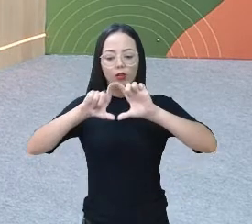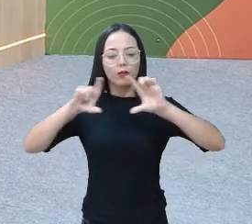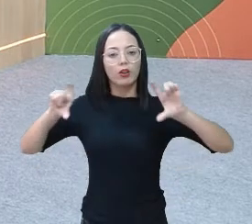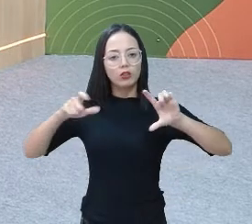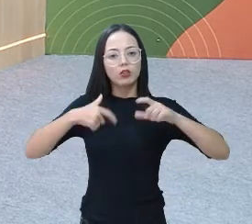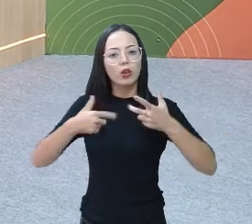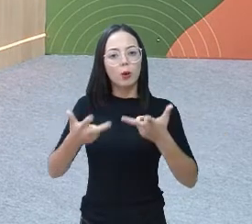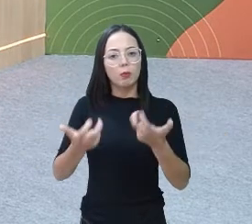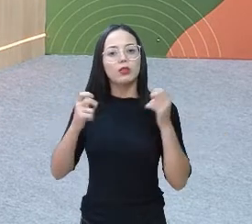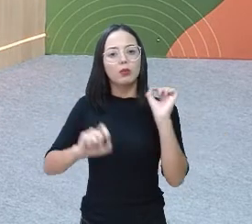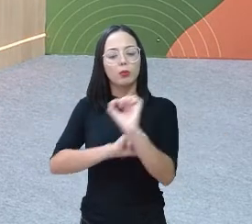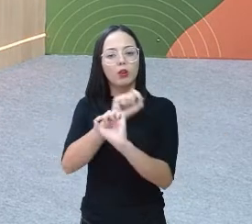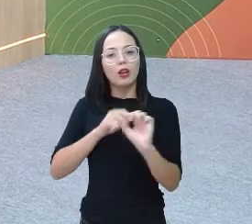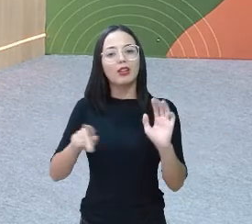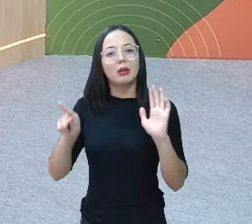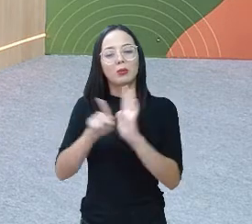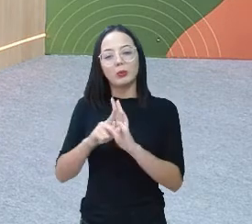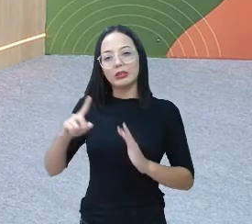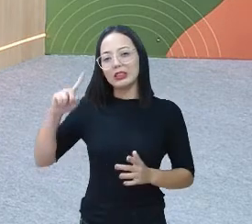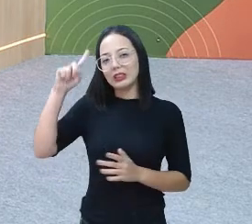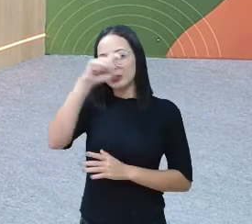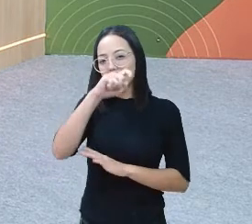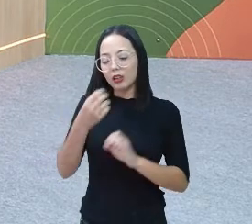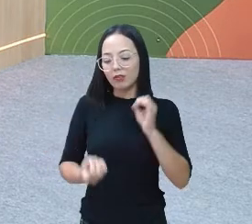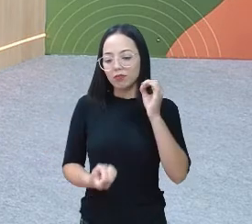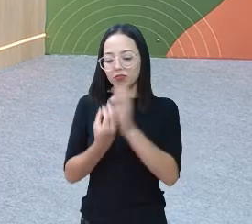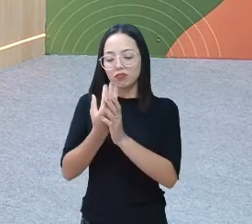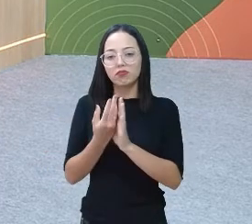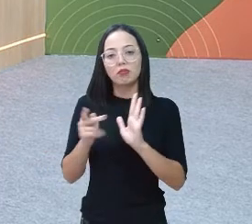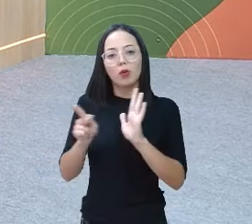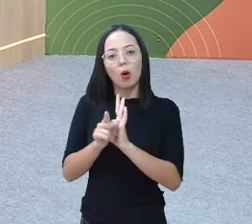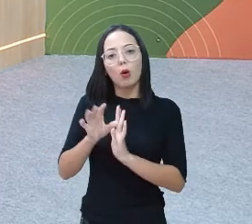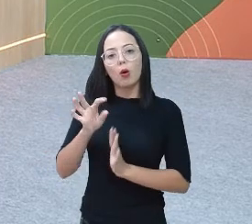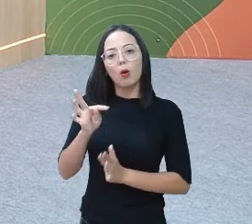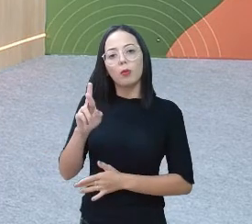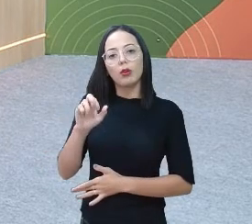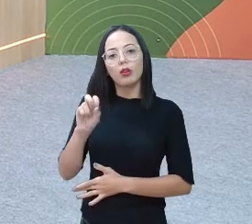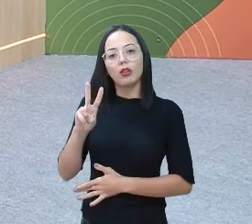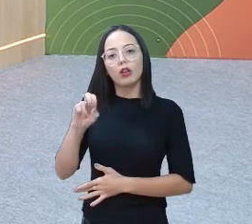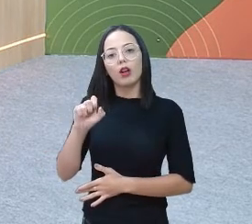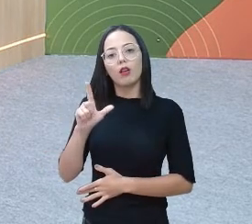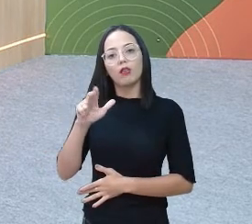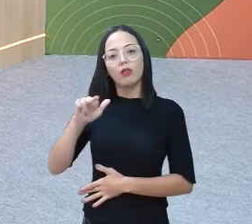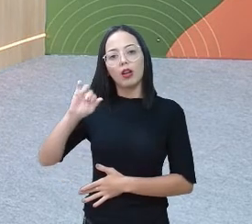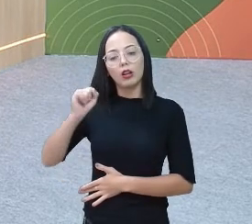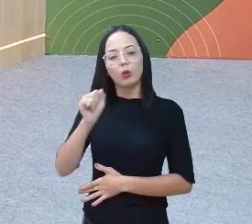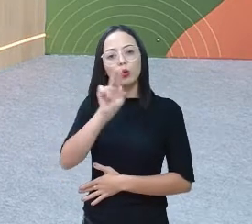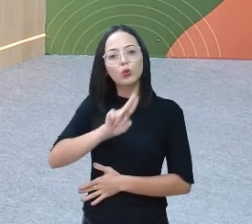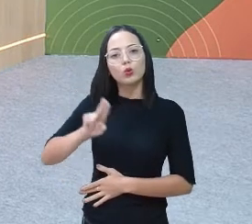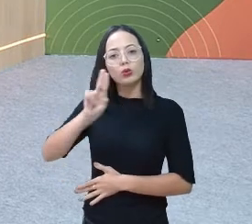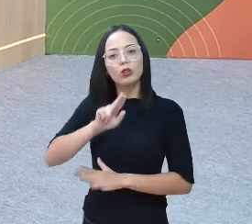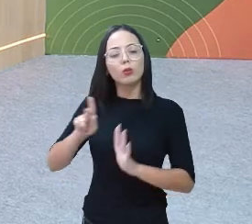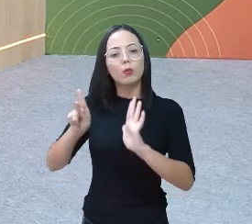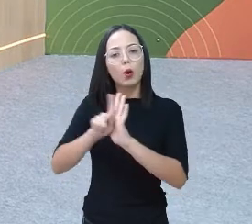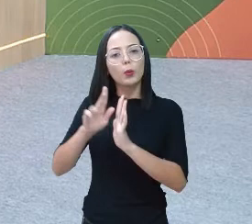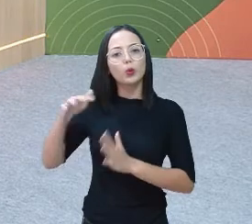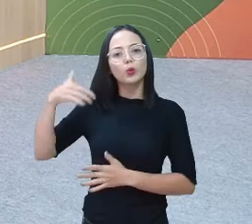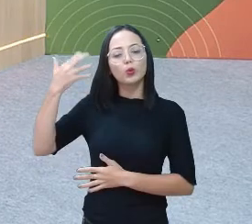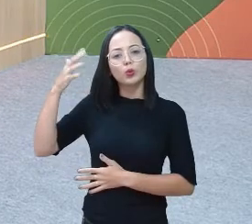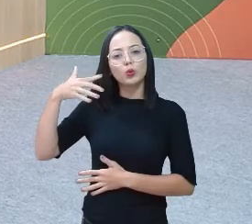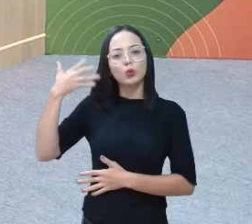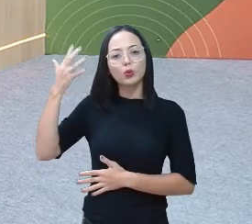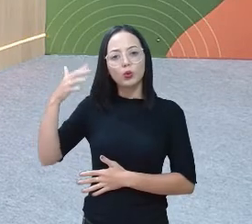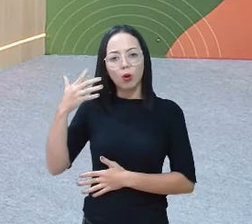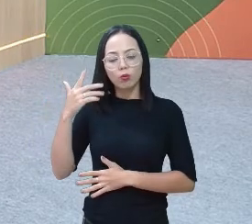consigo perceber que há um trabalho aqui na composição desse trava-língua com a utilização do som. E é justamente